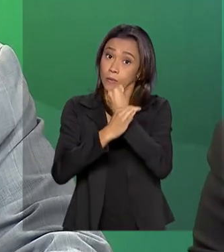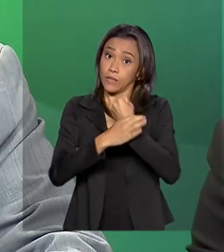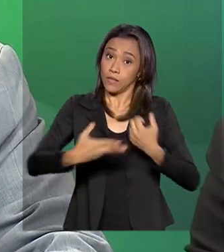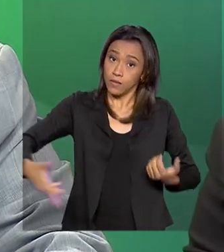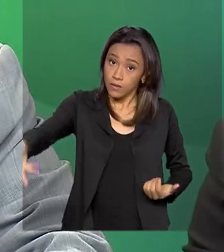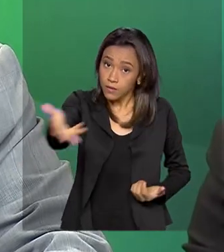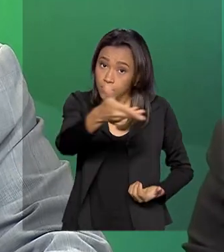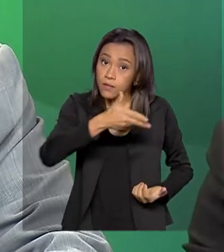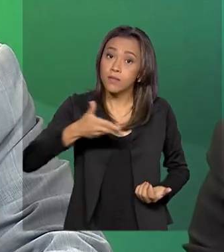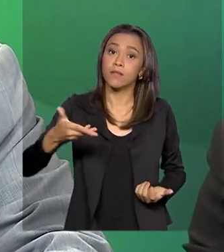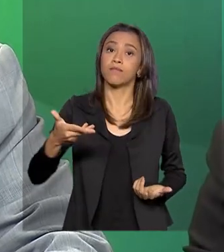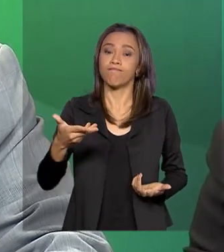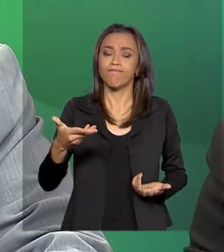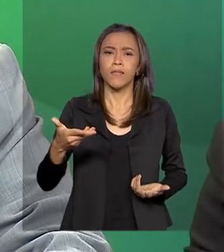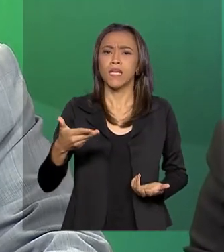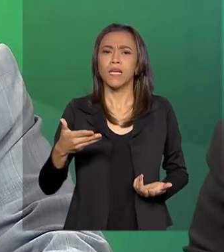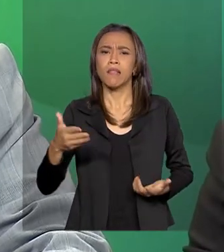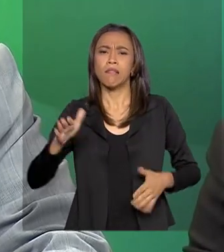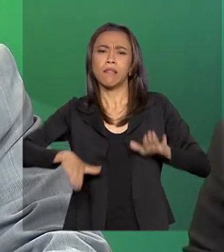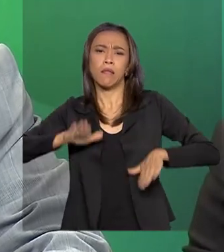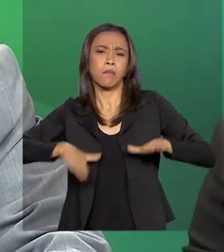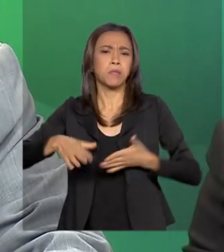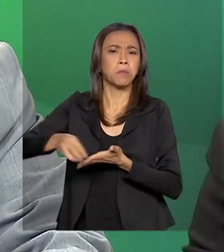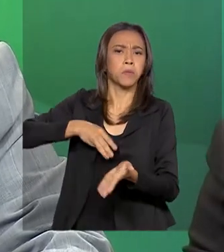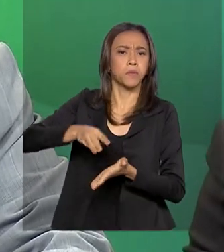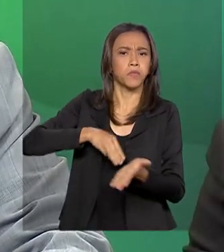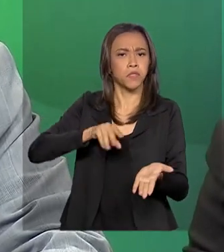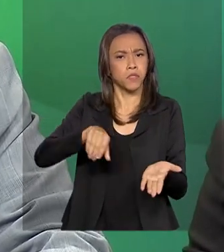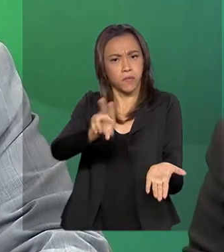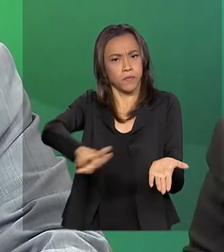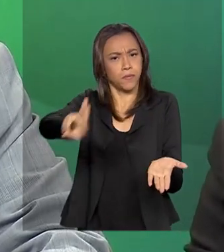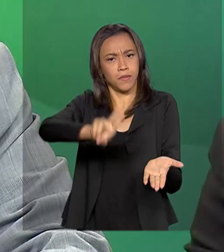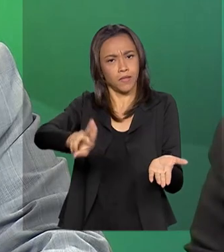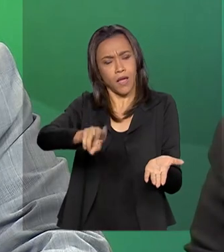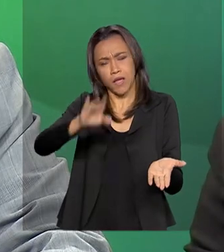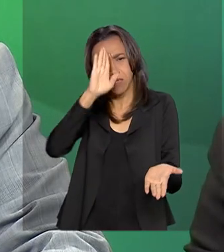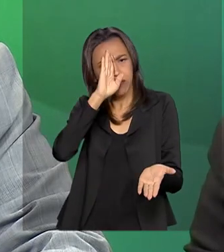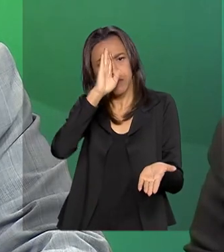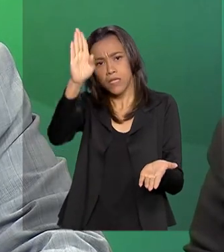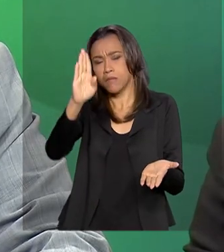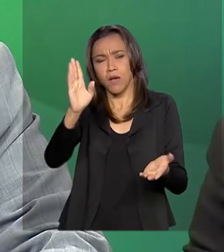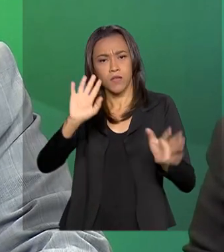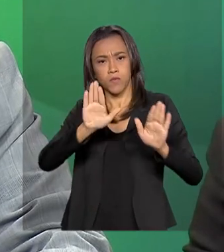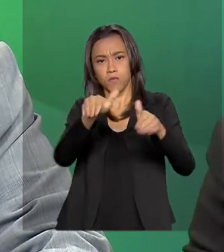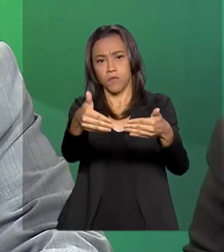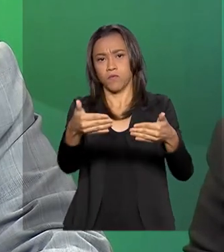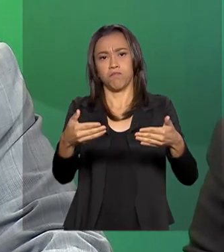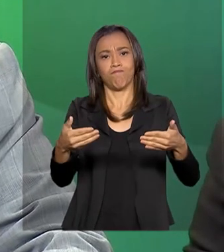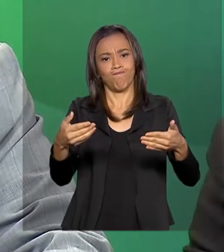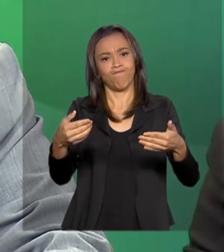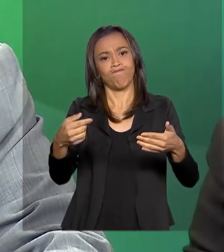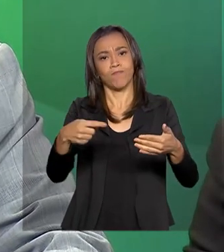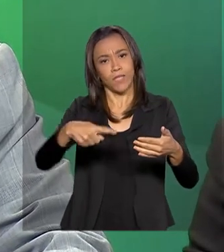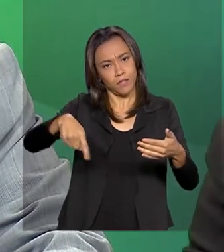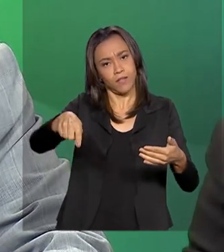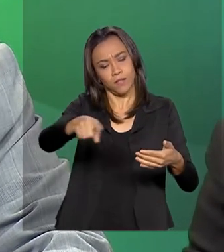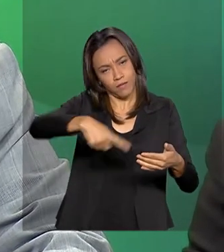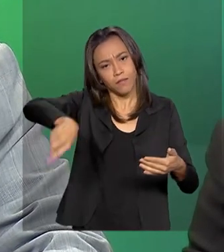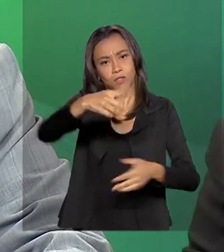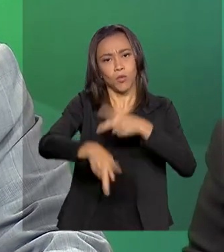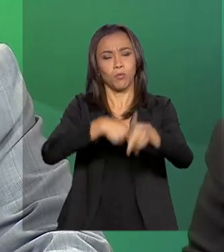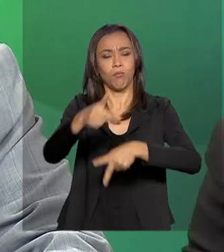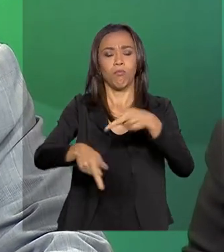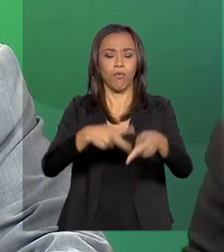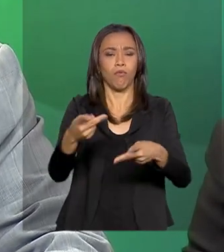independente de qual metodologia que você vai utilizar, está entre as 10 principais prioridades do povo brasileiro, da